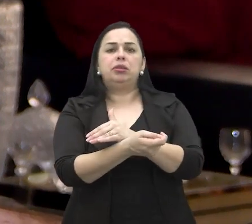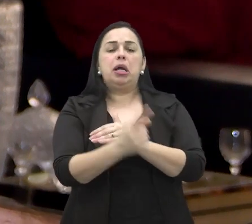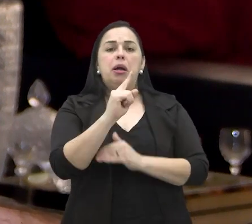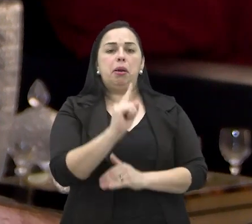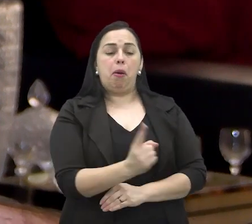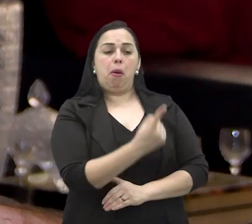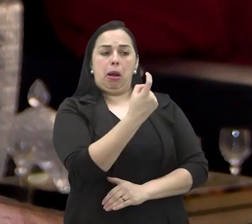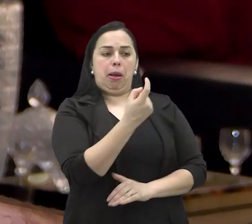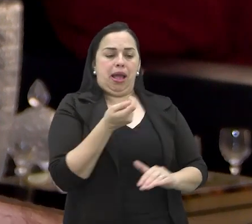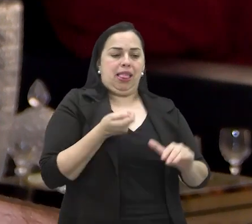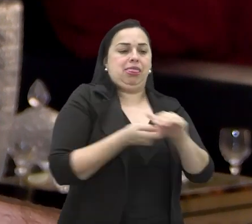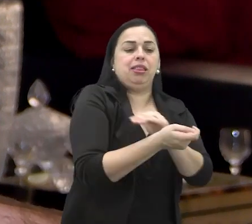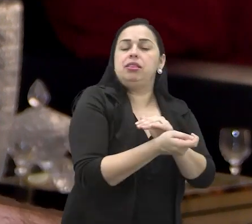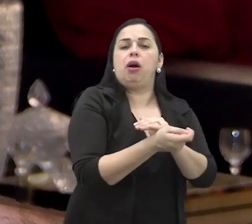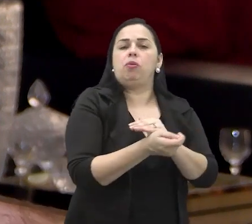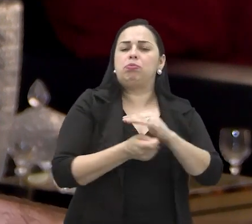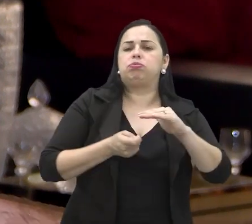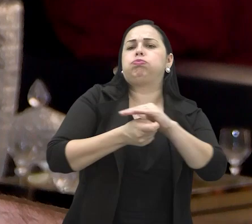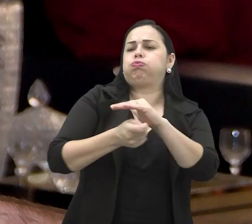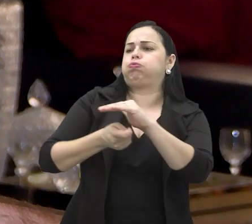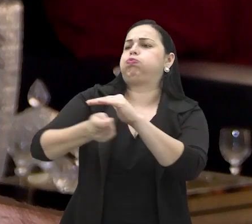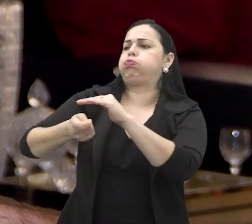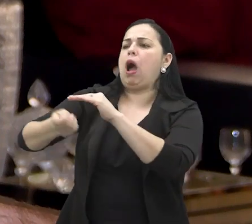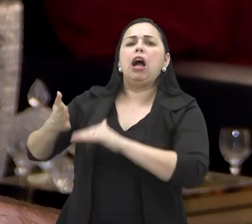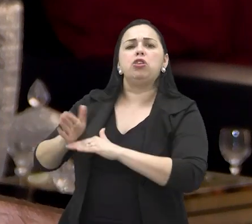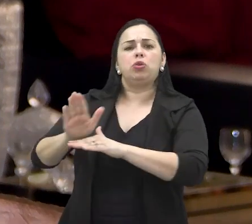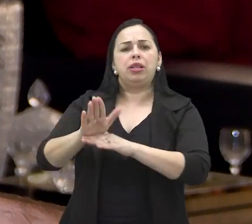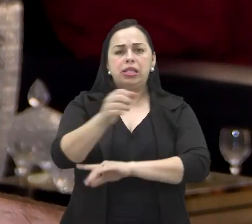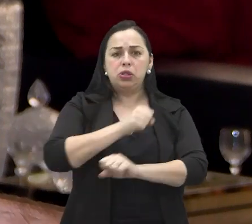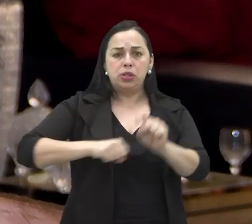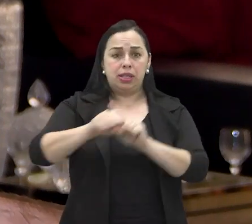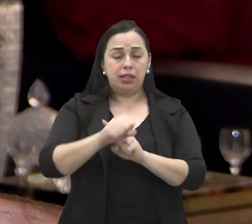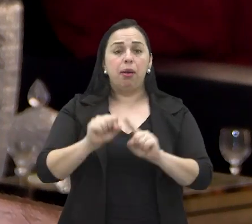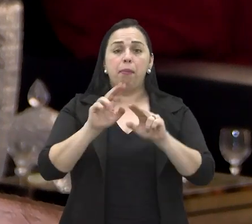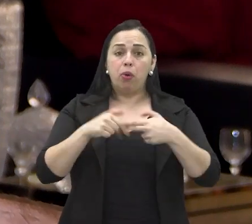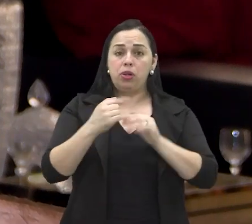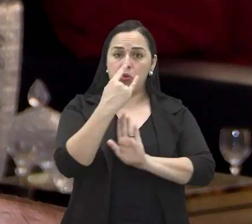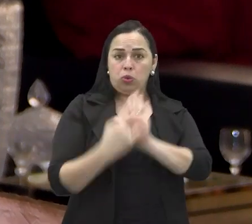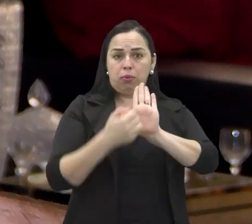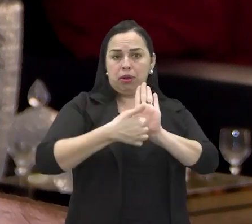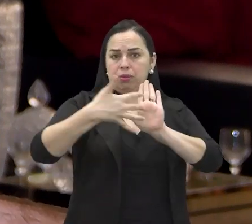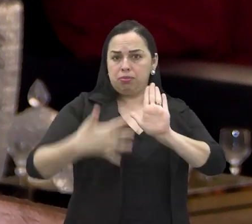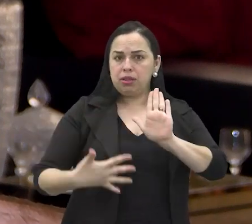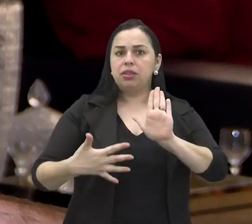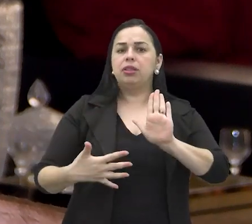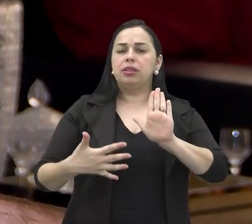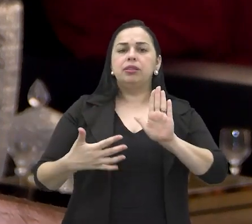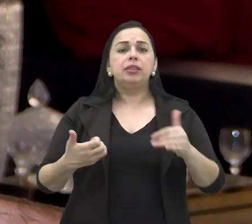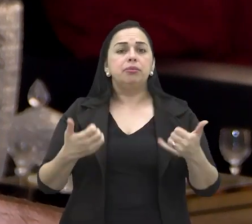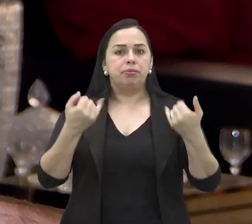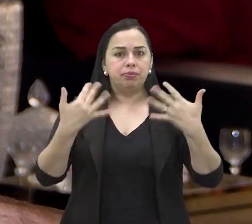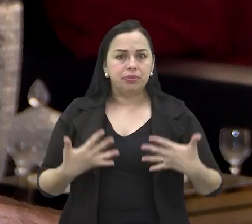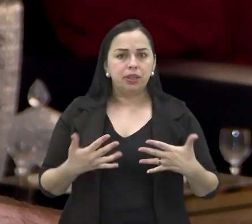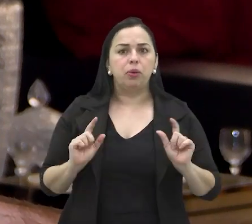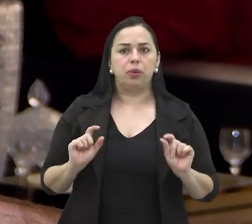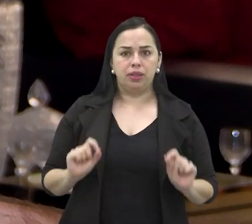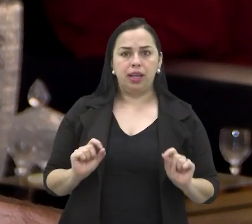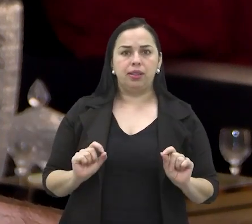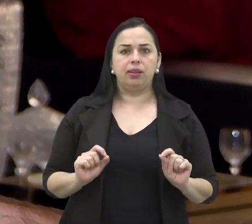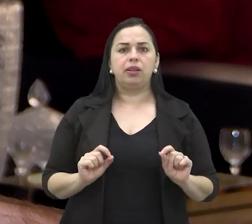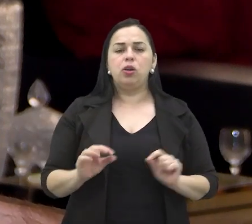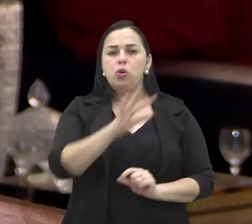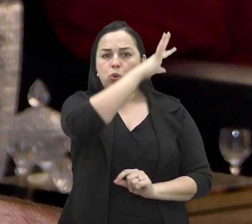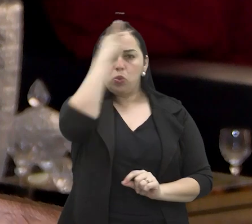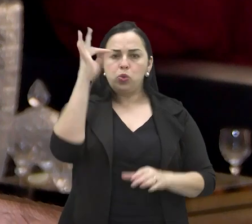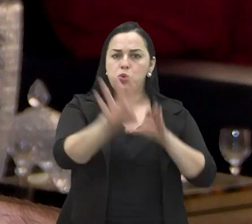tipo de tributação, aprovou esse tipo de atividade e eu acho que a tentativa do município de São